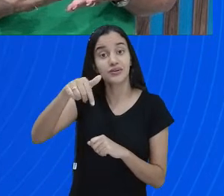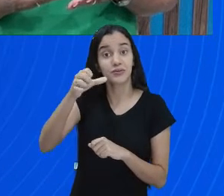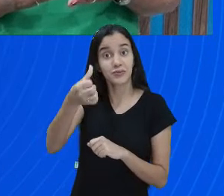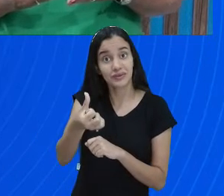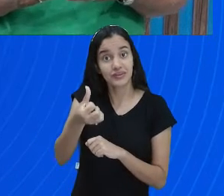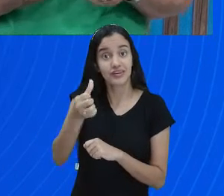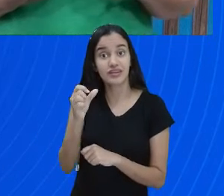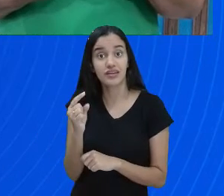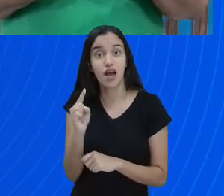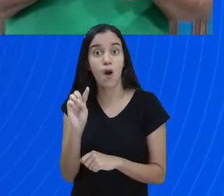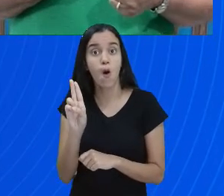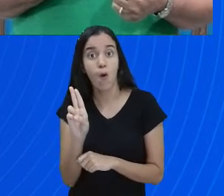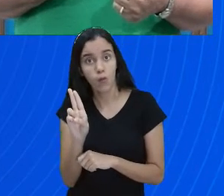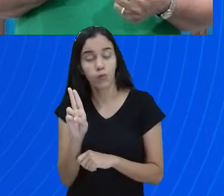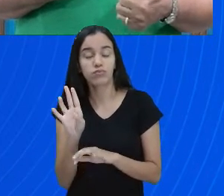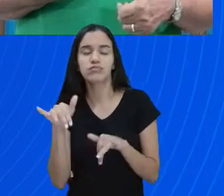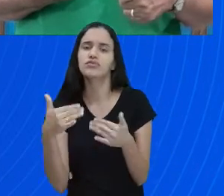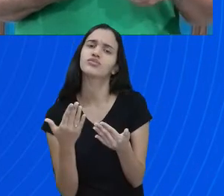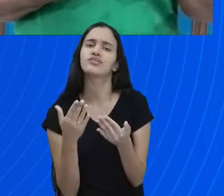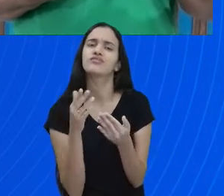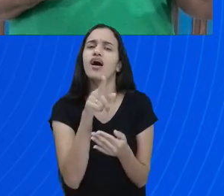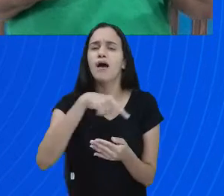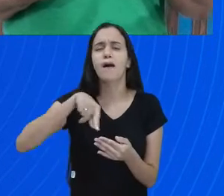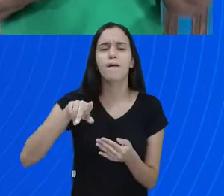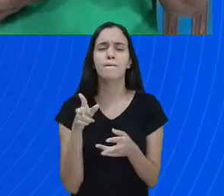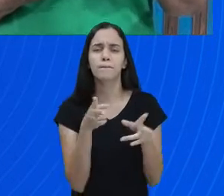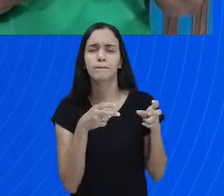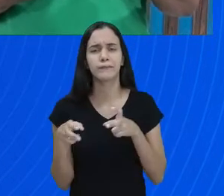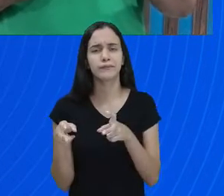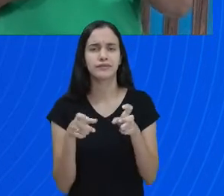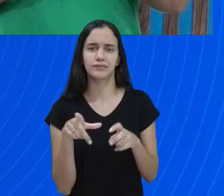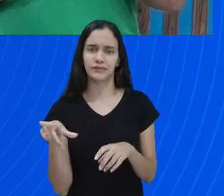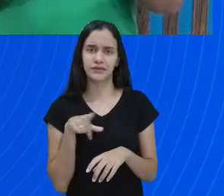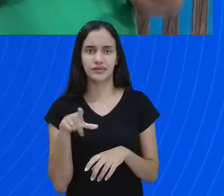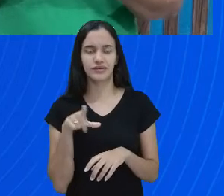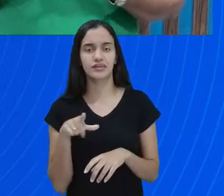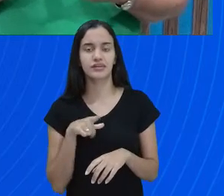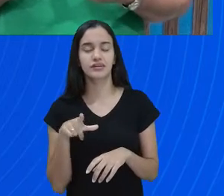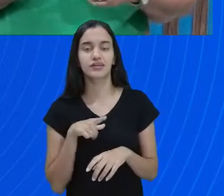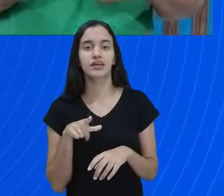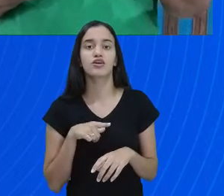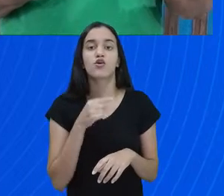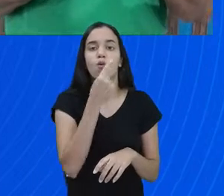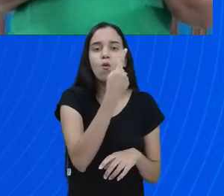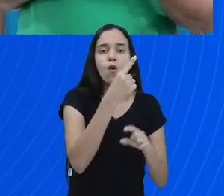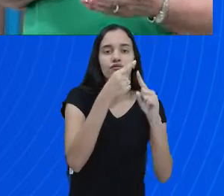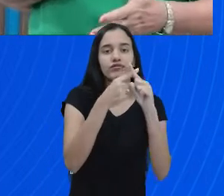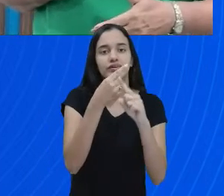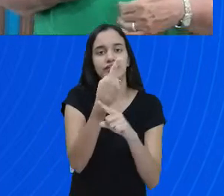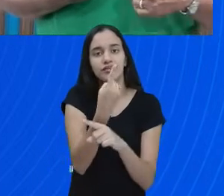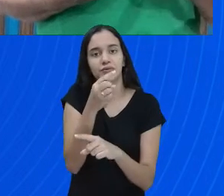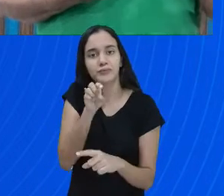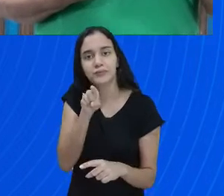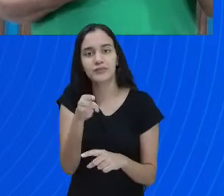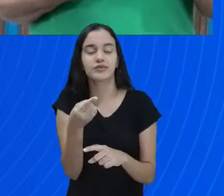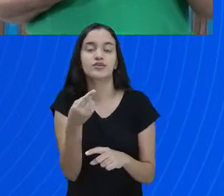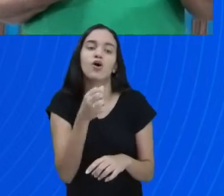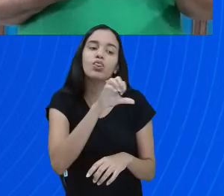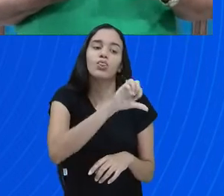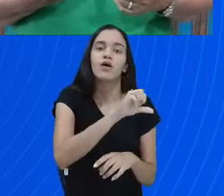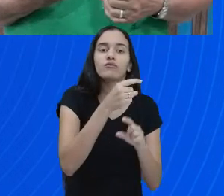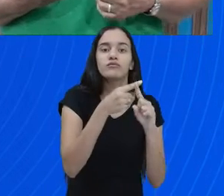a unidade. E você vai perceber que eu tenho ali 1 vezes 1.000, 9 vezes